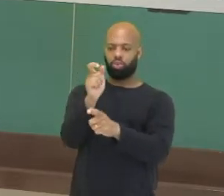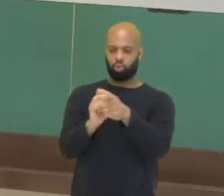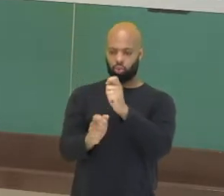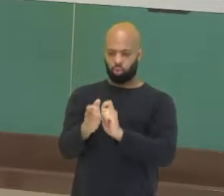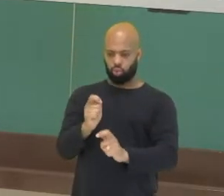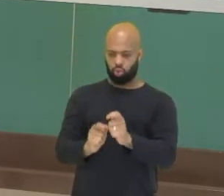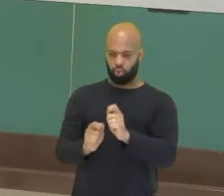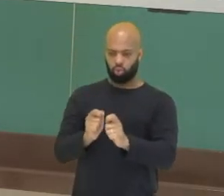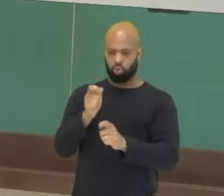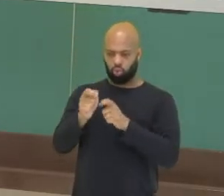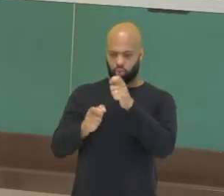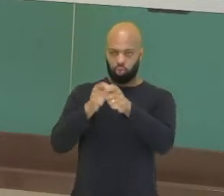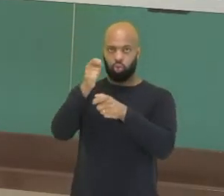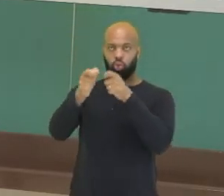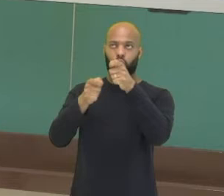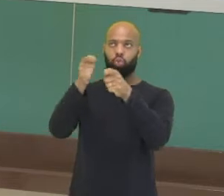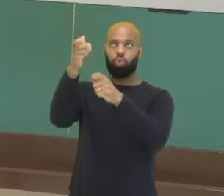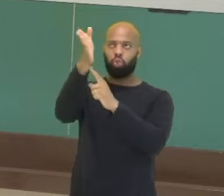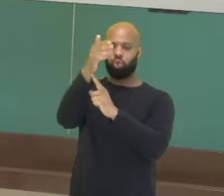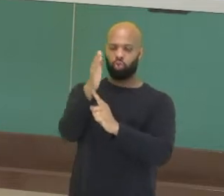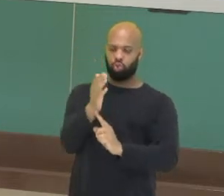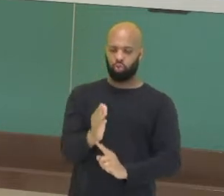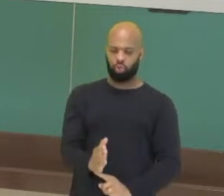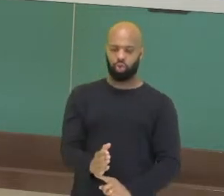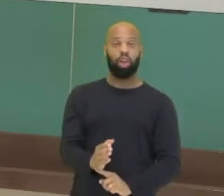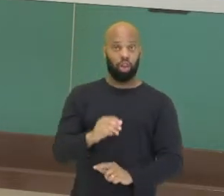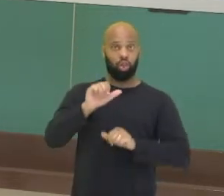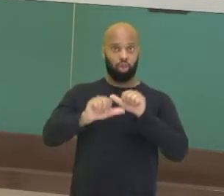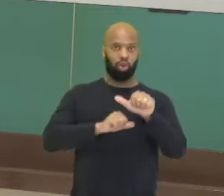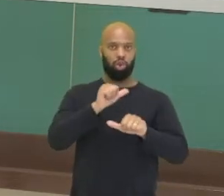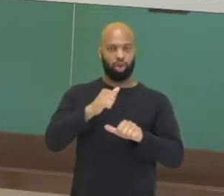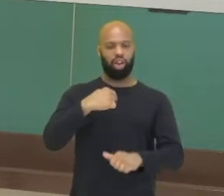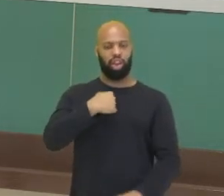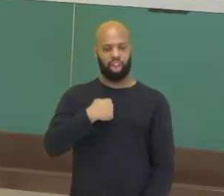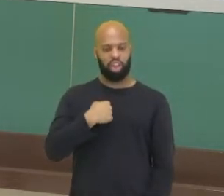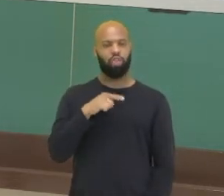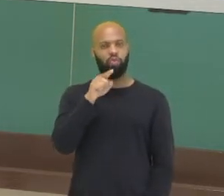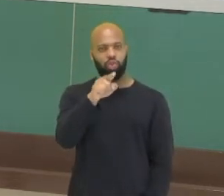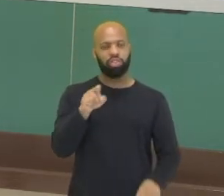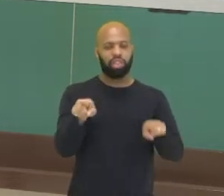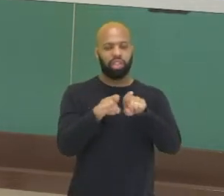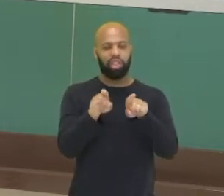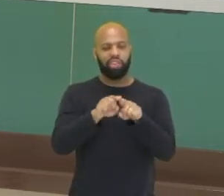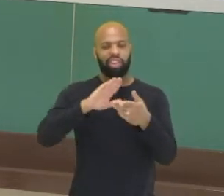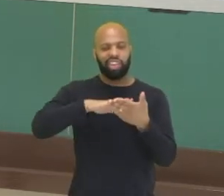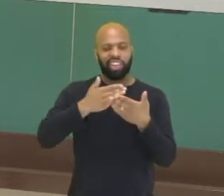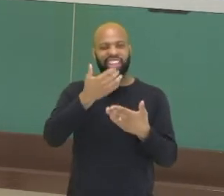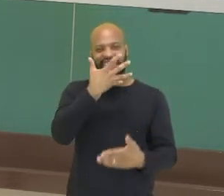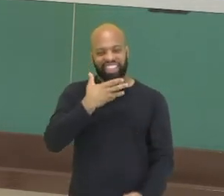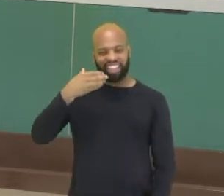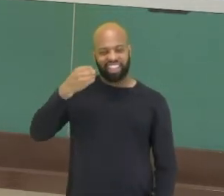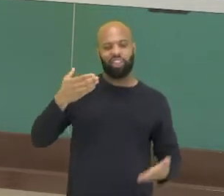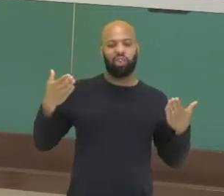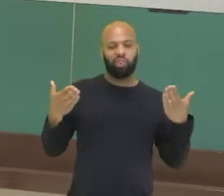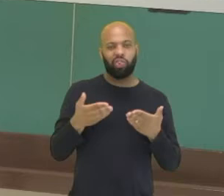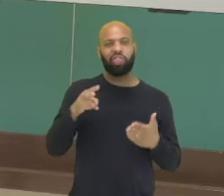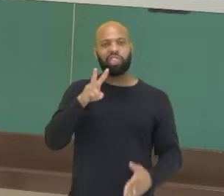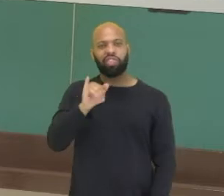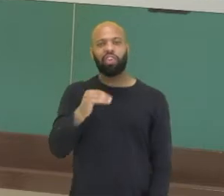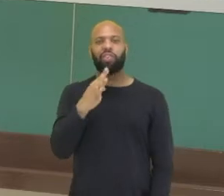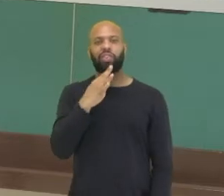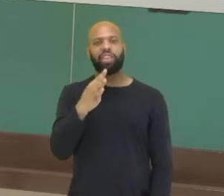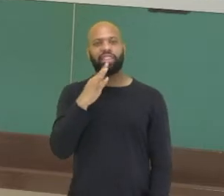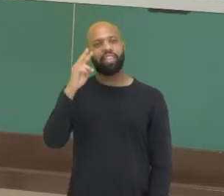mais nova. E nós vamos juntos, eu, você, Natan, conhecer essa história dos nossos